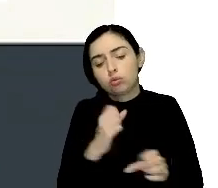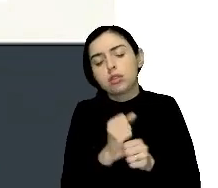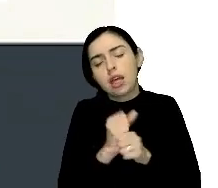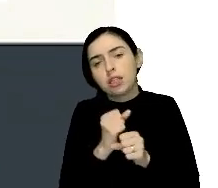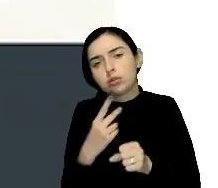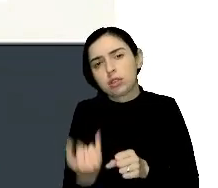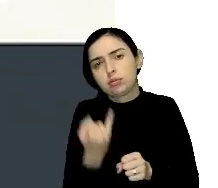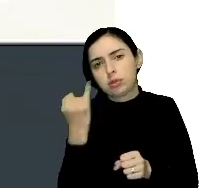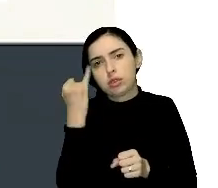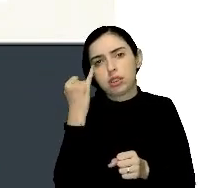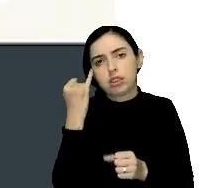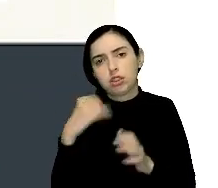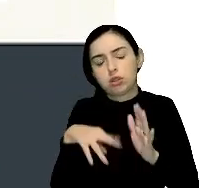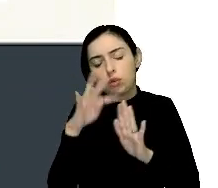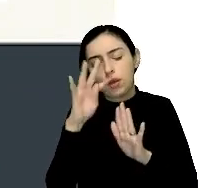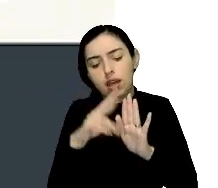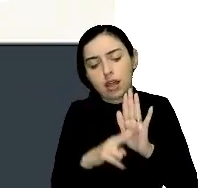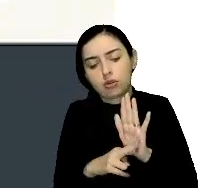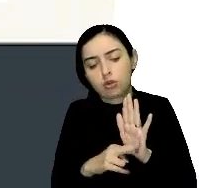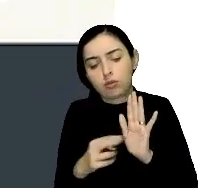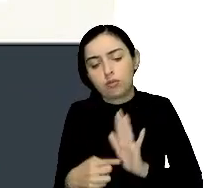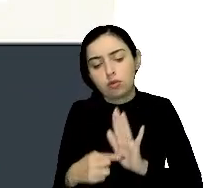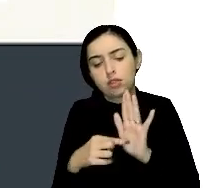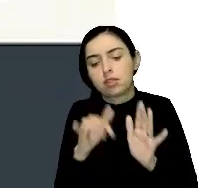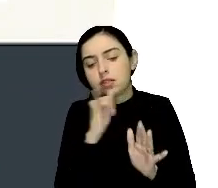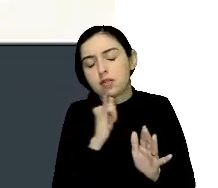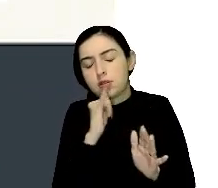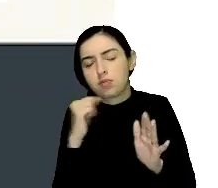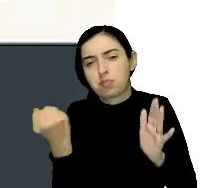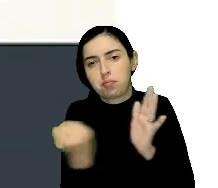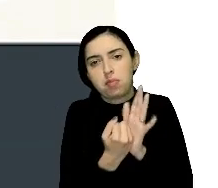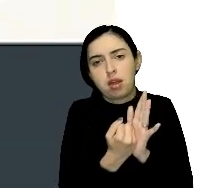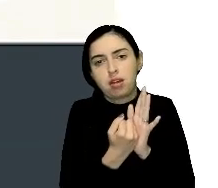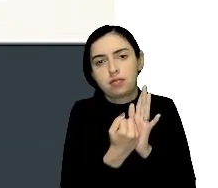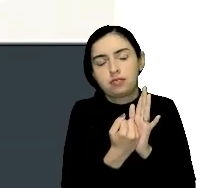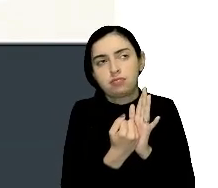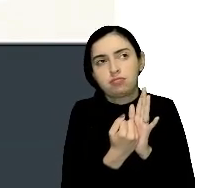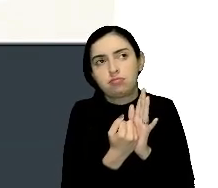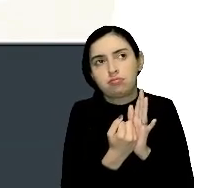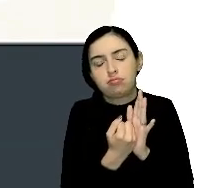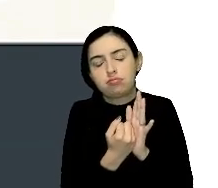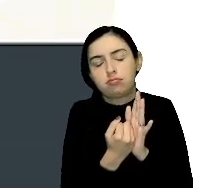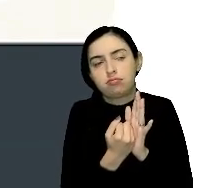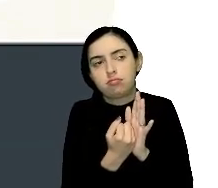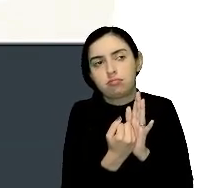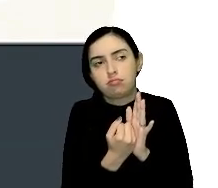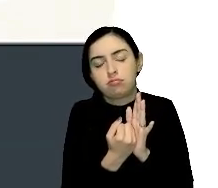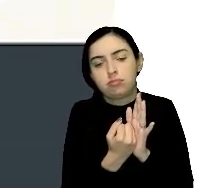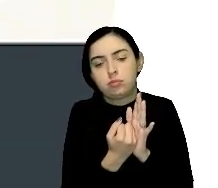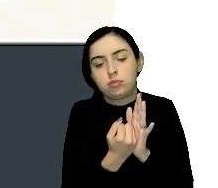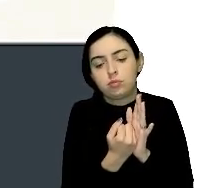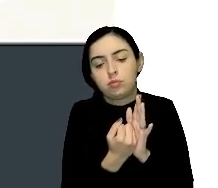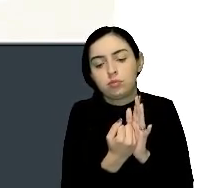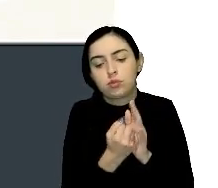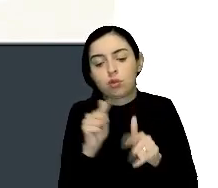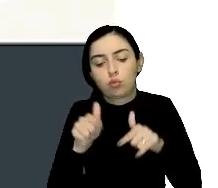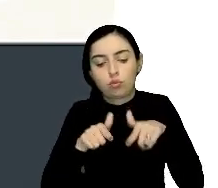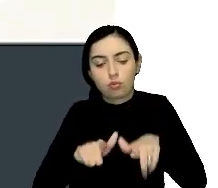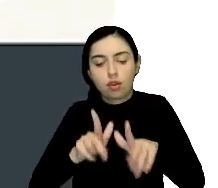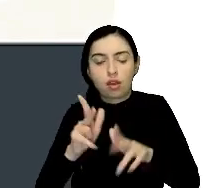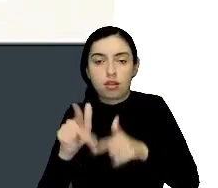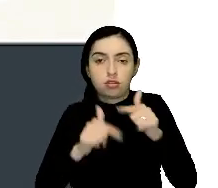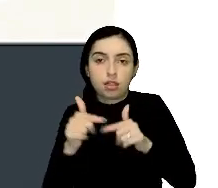esse relatório traz. Por exemplo, o impacto no mercado de trabalho é